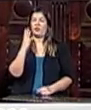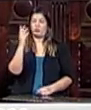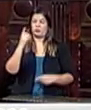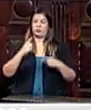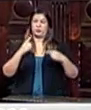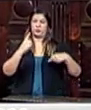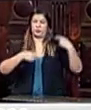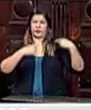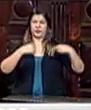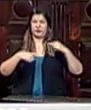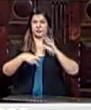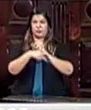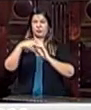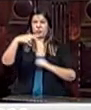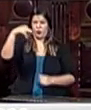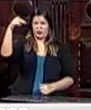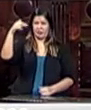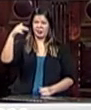Nordeste,